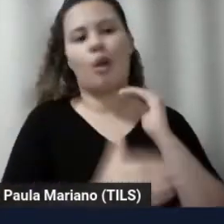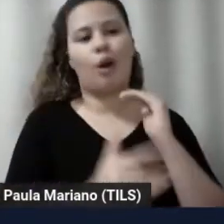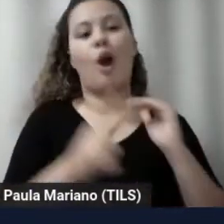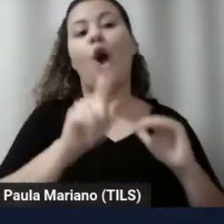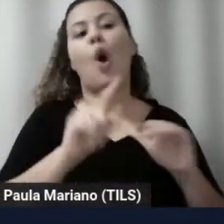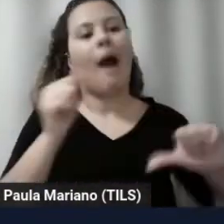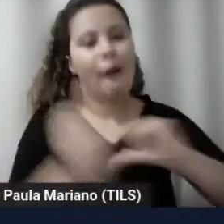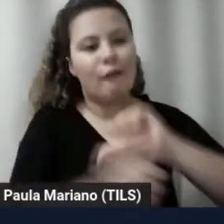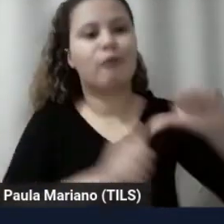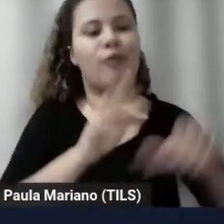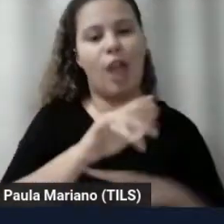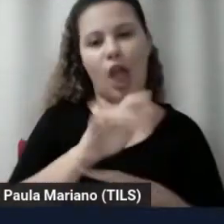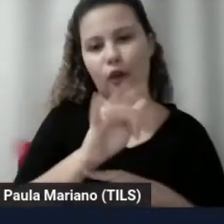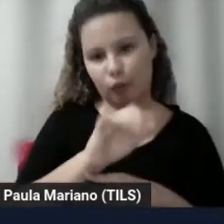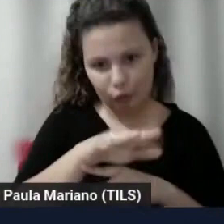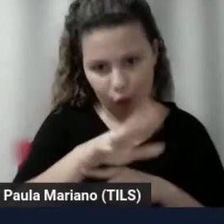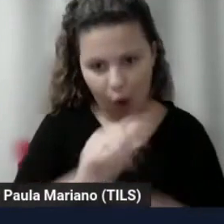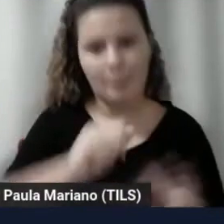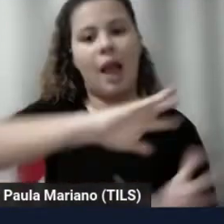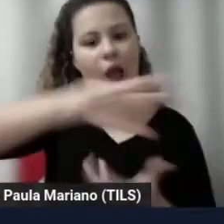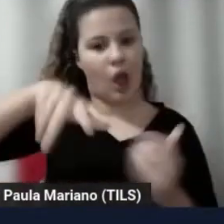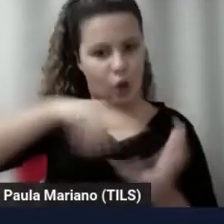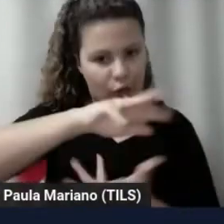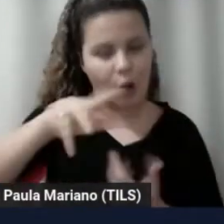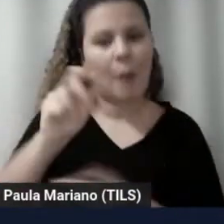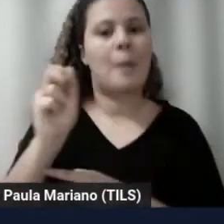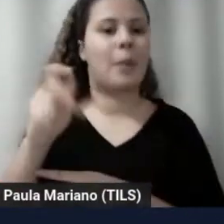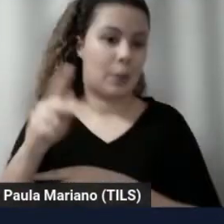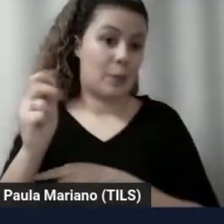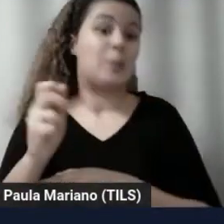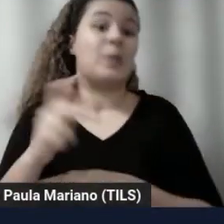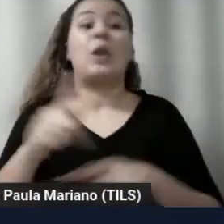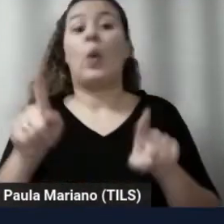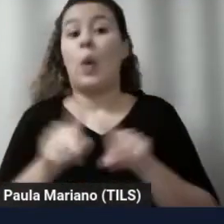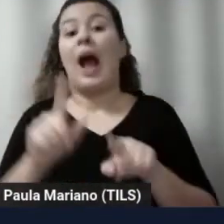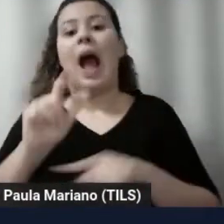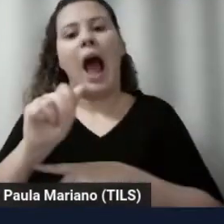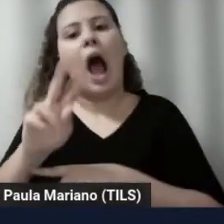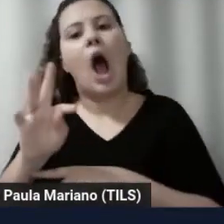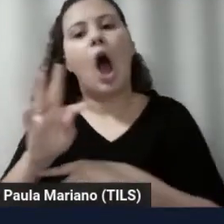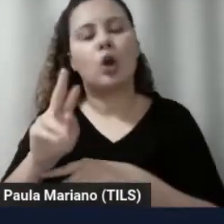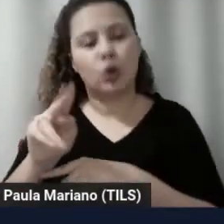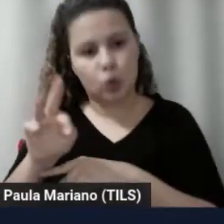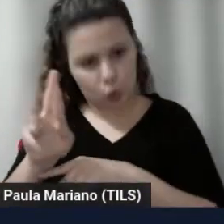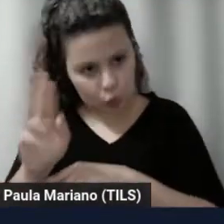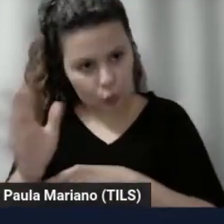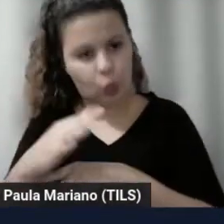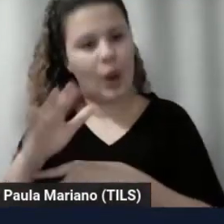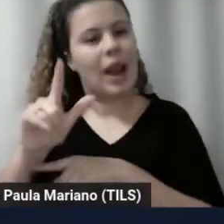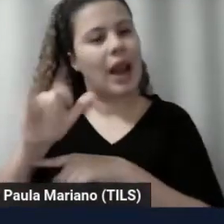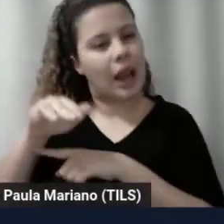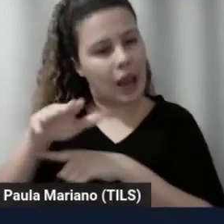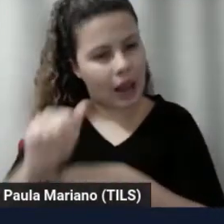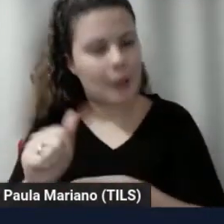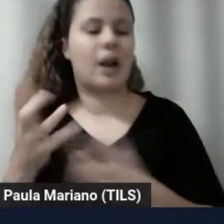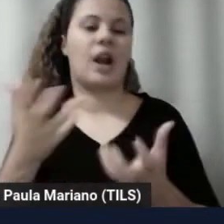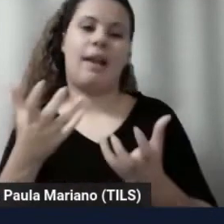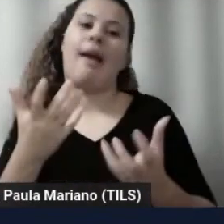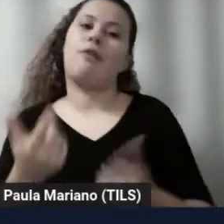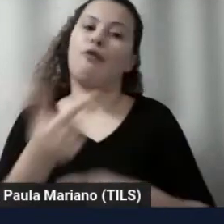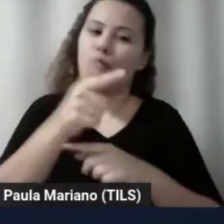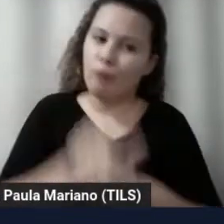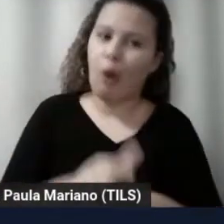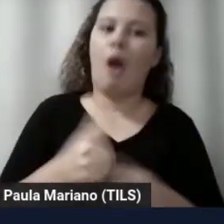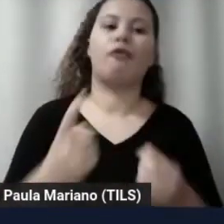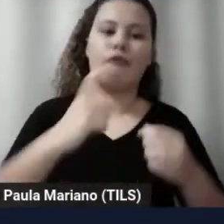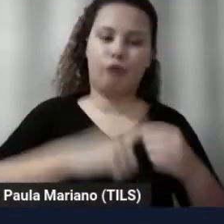administrativa, que o Arthur Lira já está falando outra vez que tem que voltar. Tem sido a justificativa para